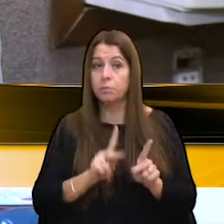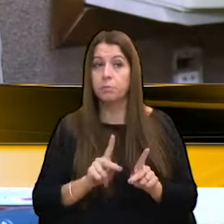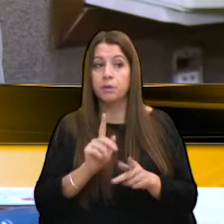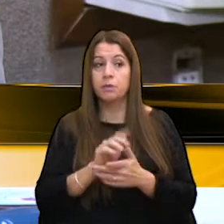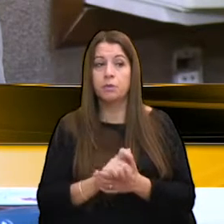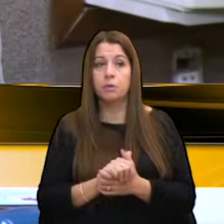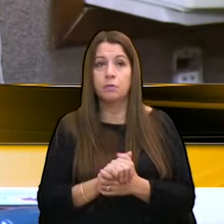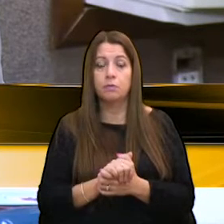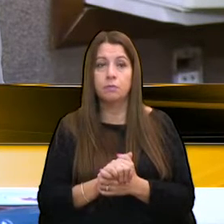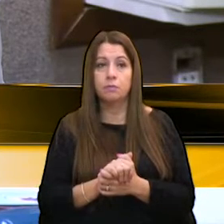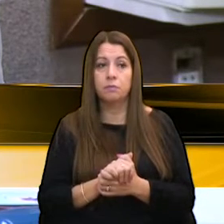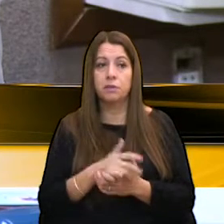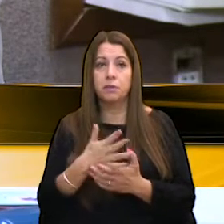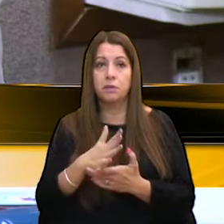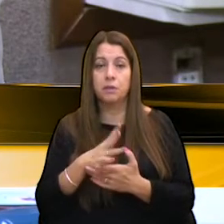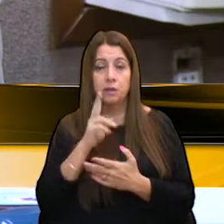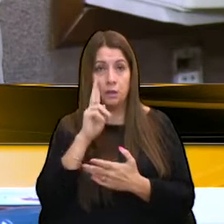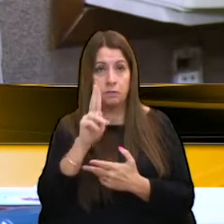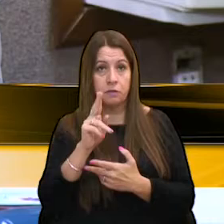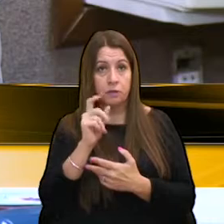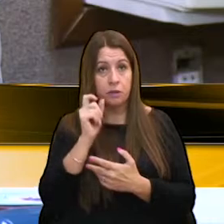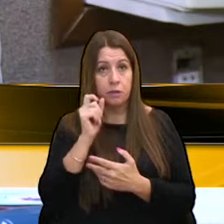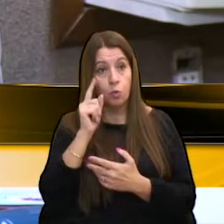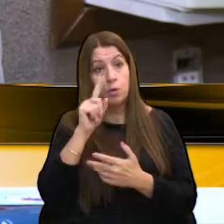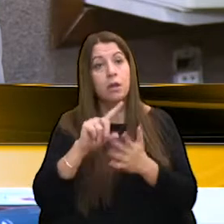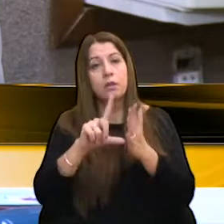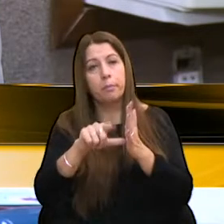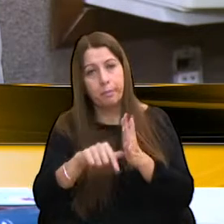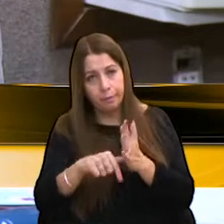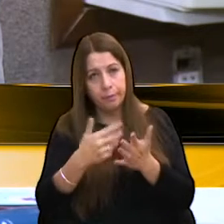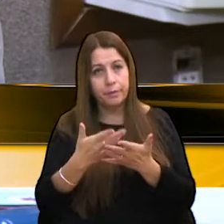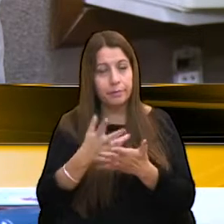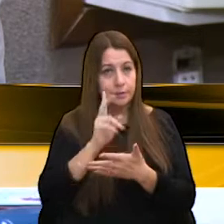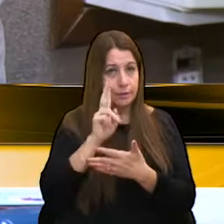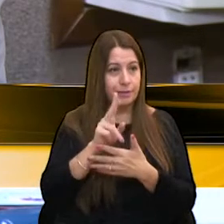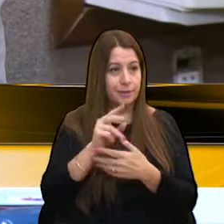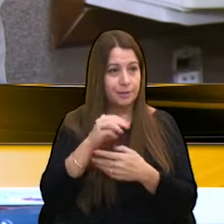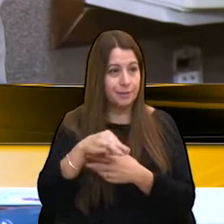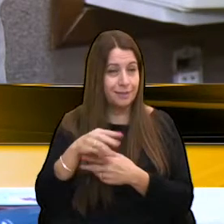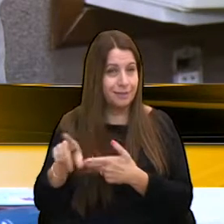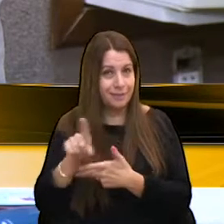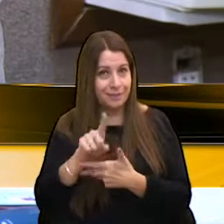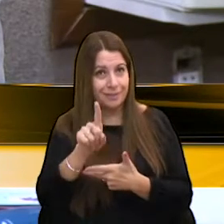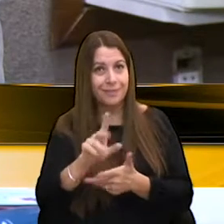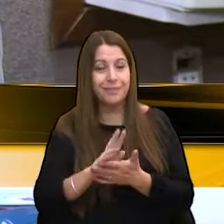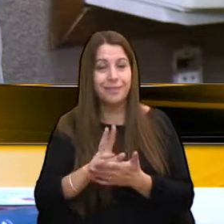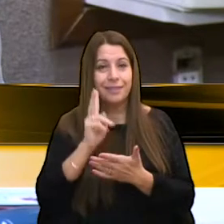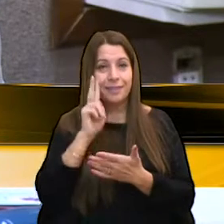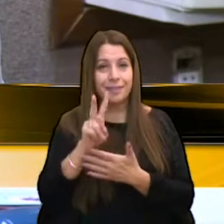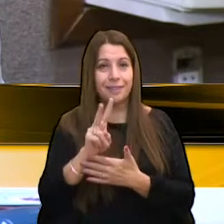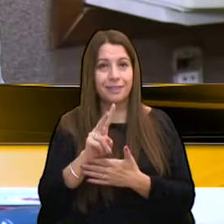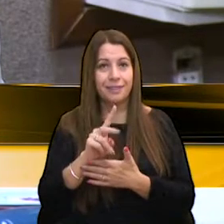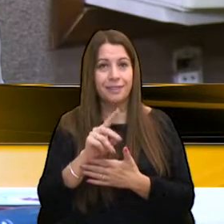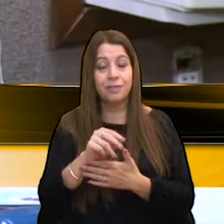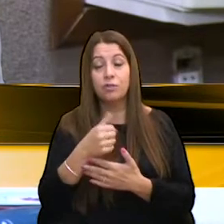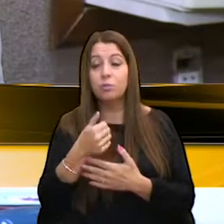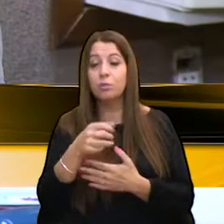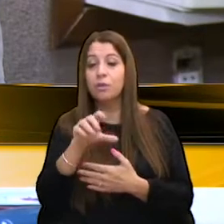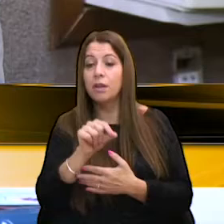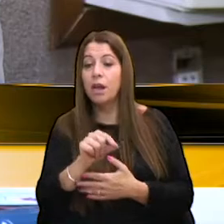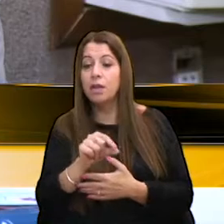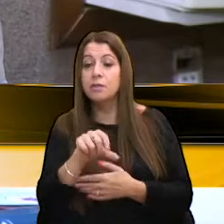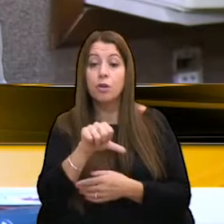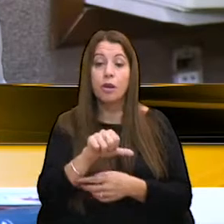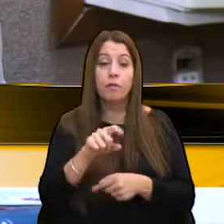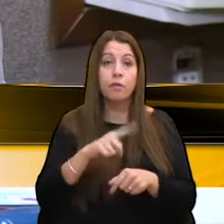pessoas geralmente querem levantar uns minutos a mais, e esses minutos a mais, porque ele iria até as 9 horas, né?